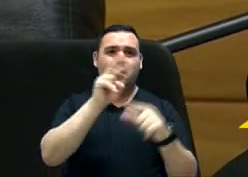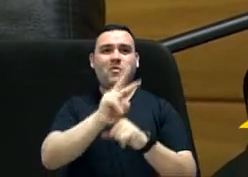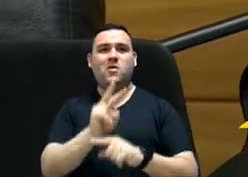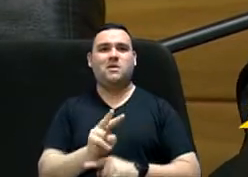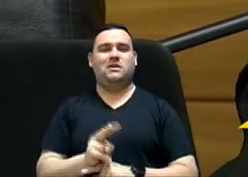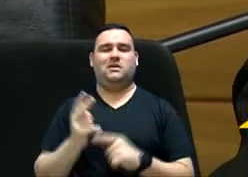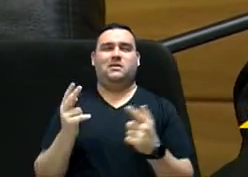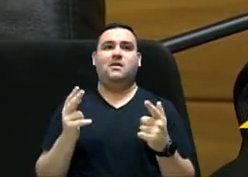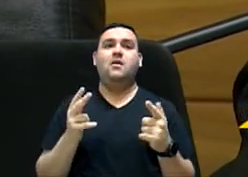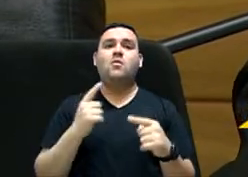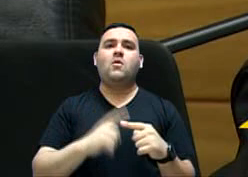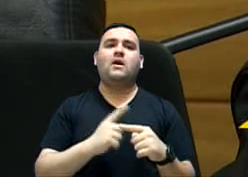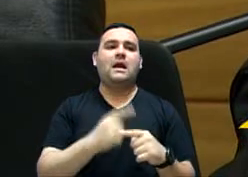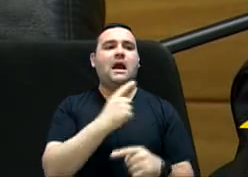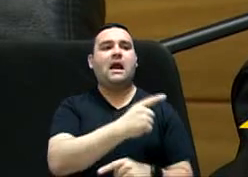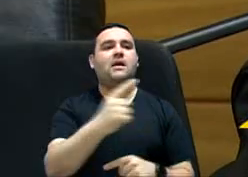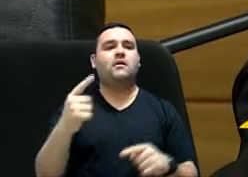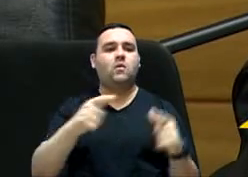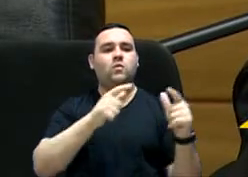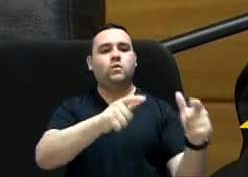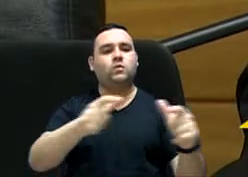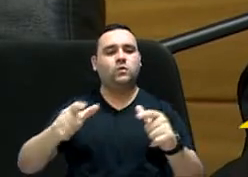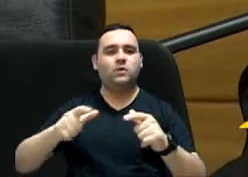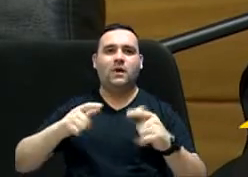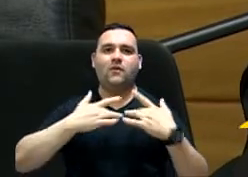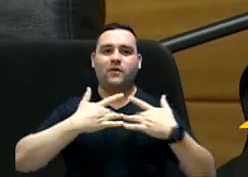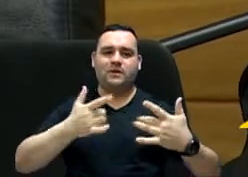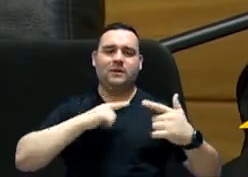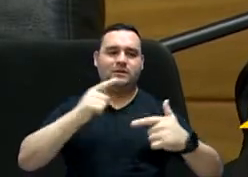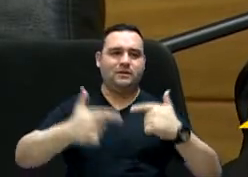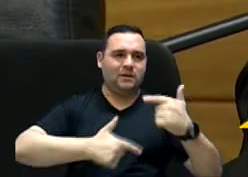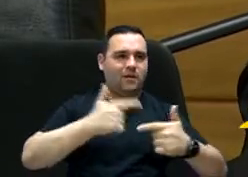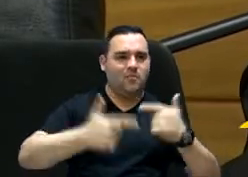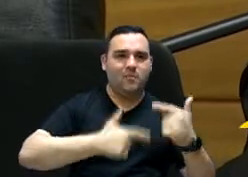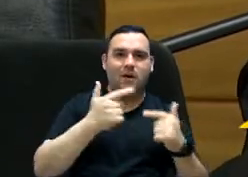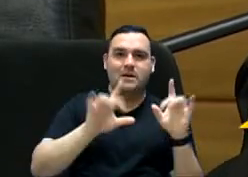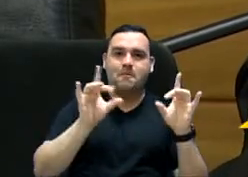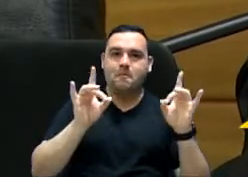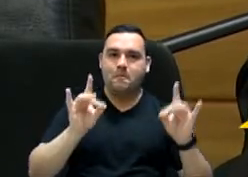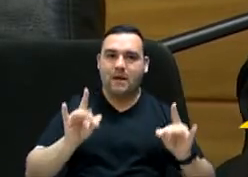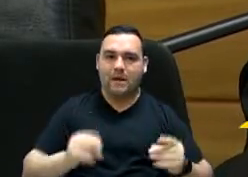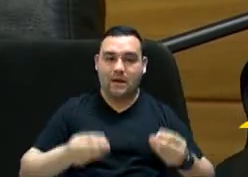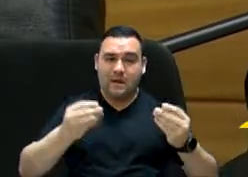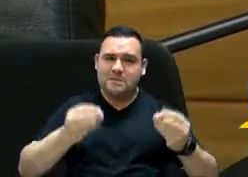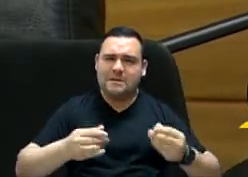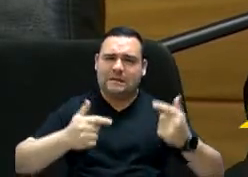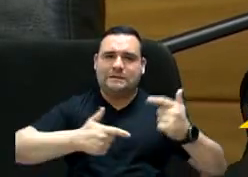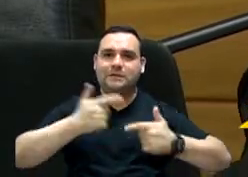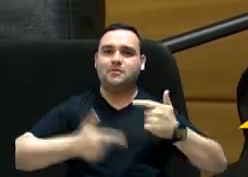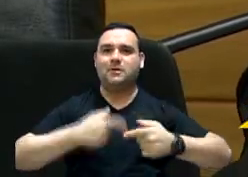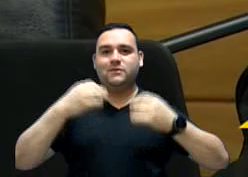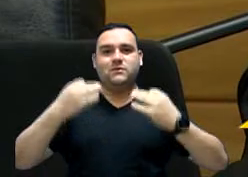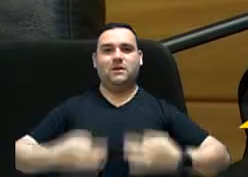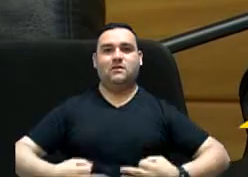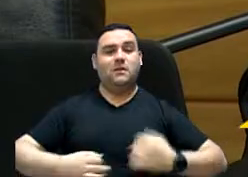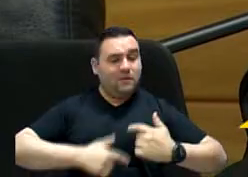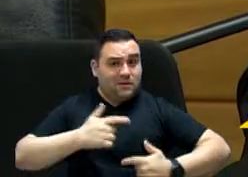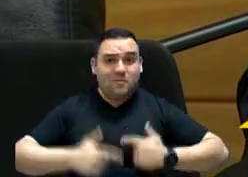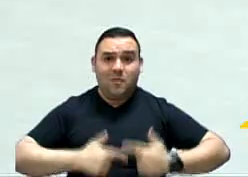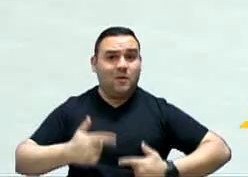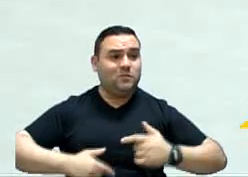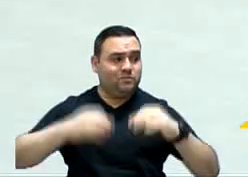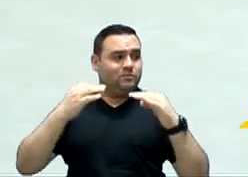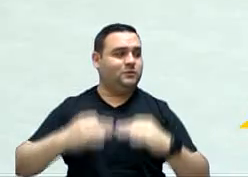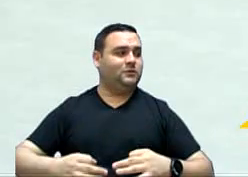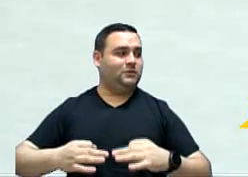proteção, onde cada entidade tinha uma atividade específica e funcionava. É.